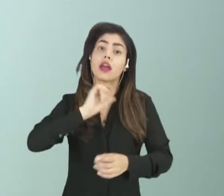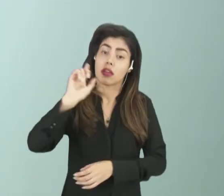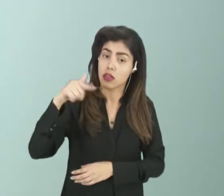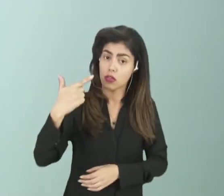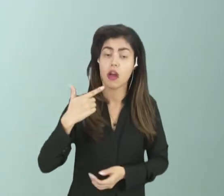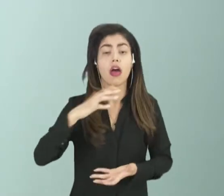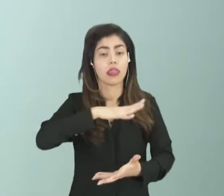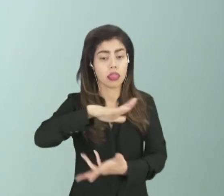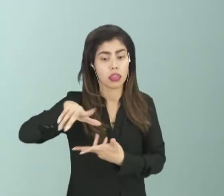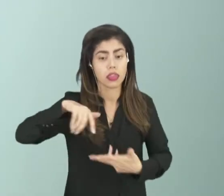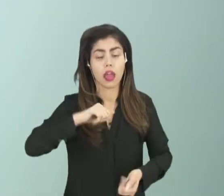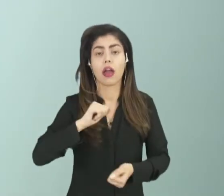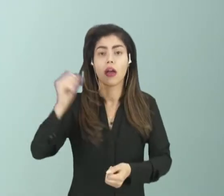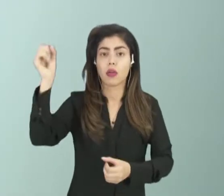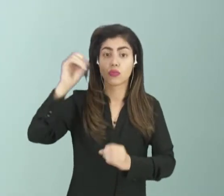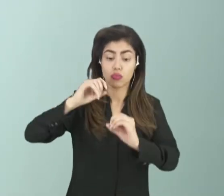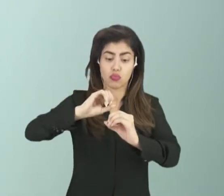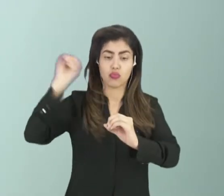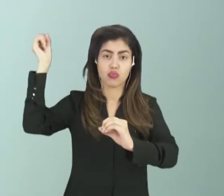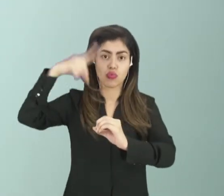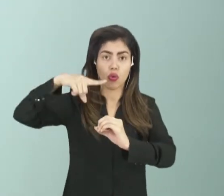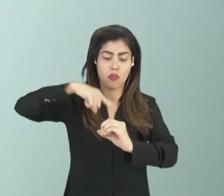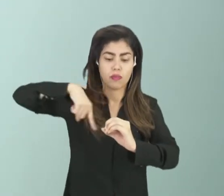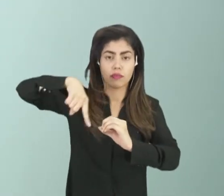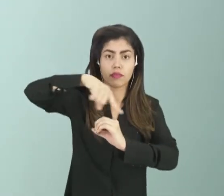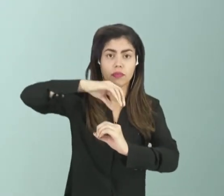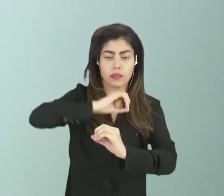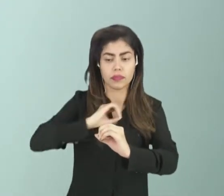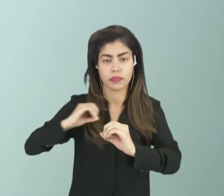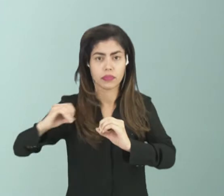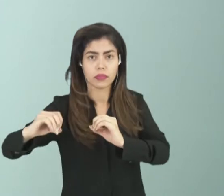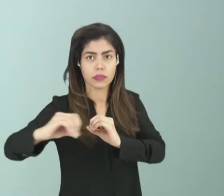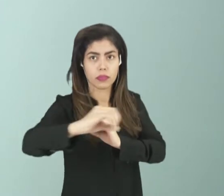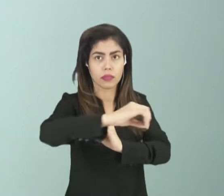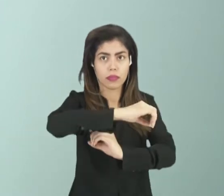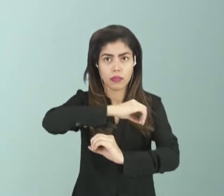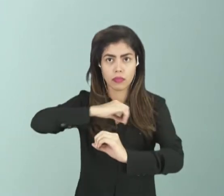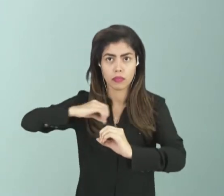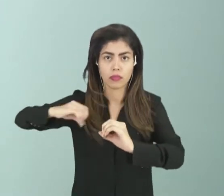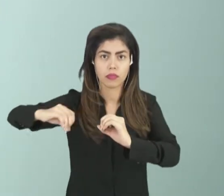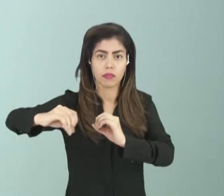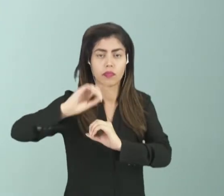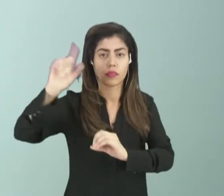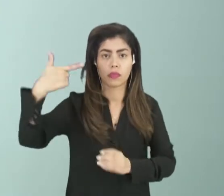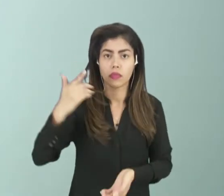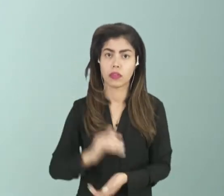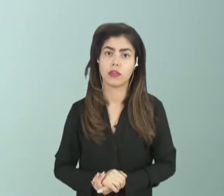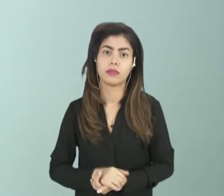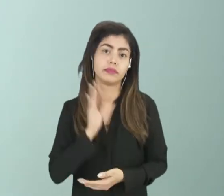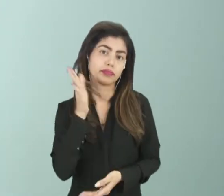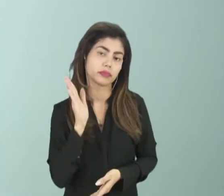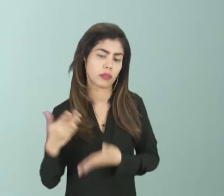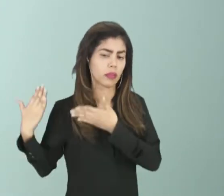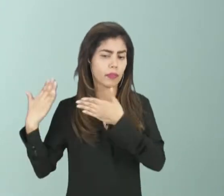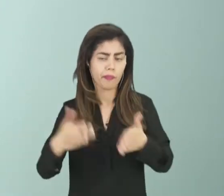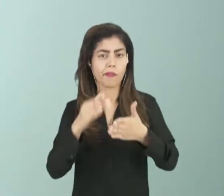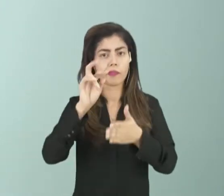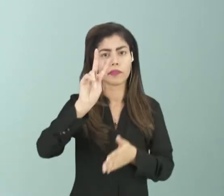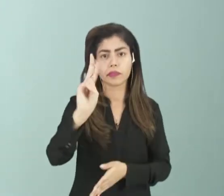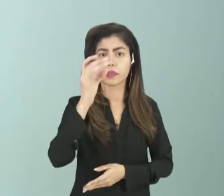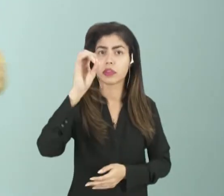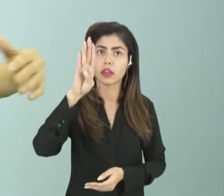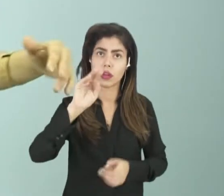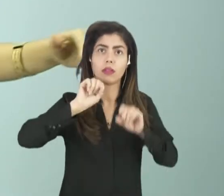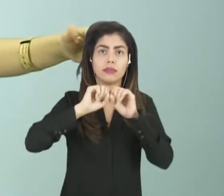Sol. Então, Hobbes foi leitor de Galileu. Hobbes vem nessa linha que